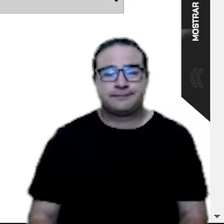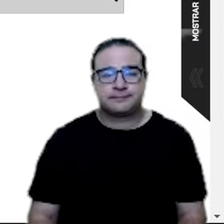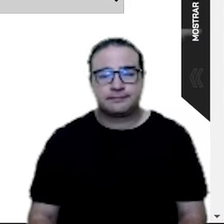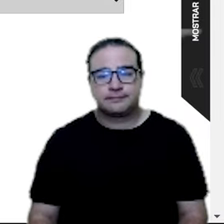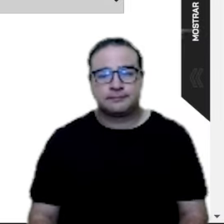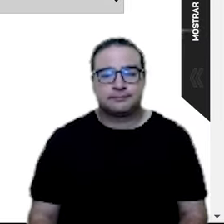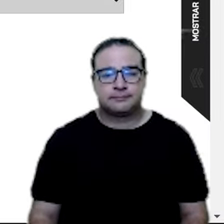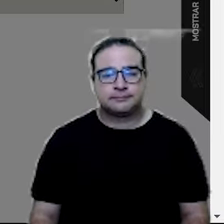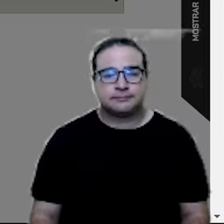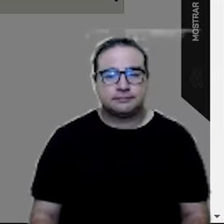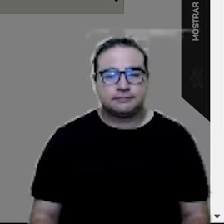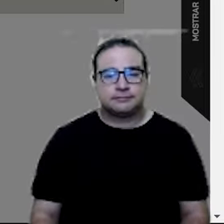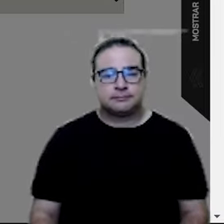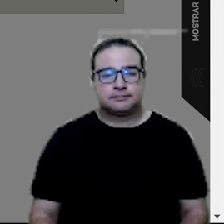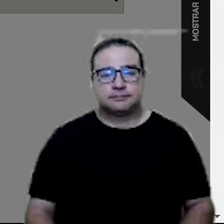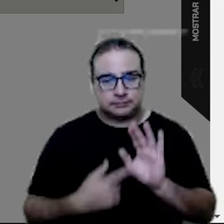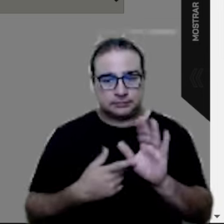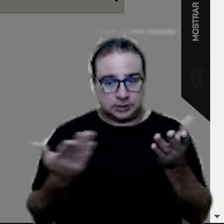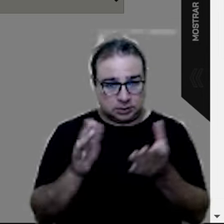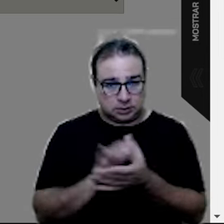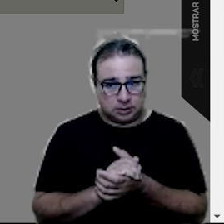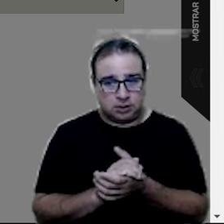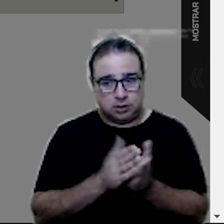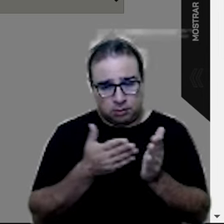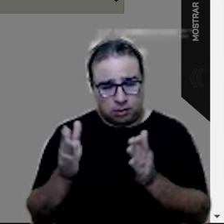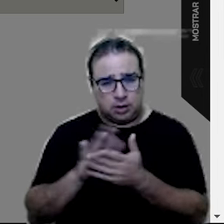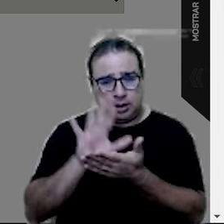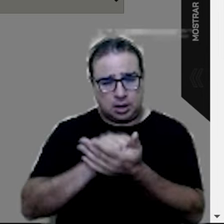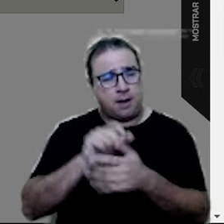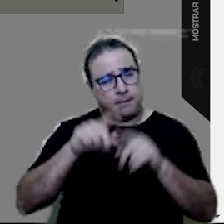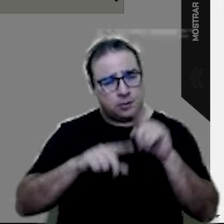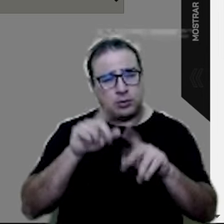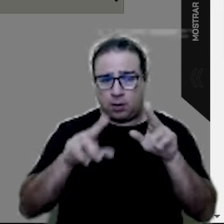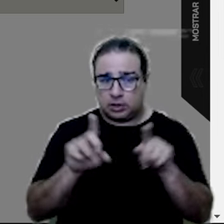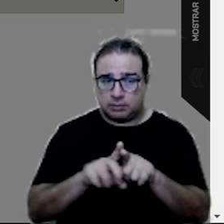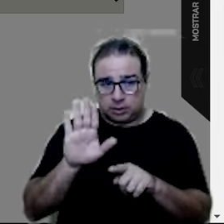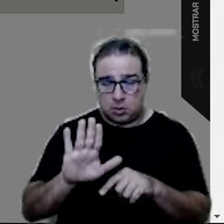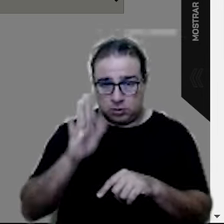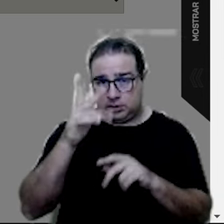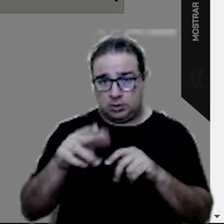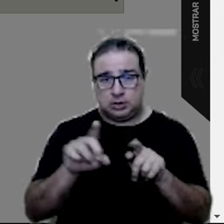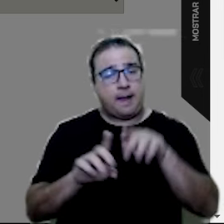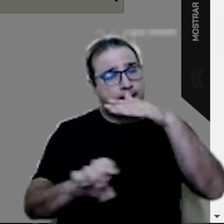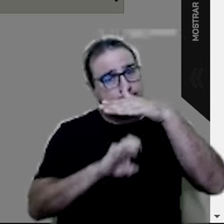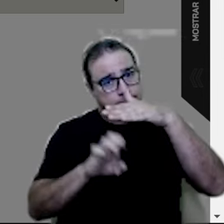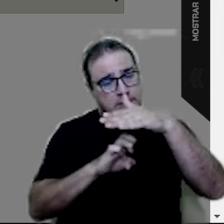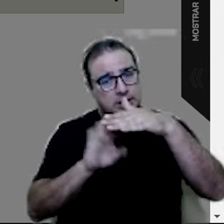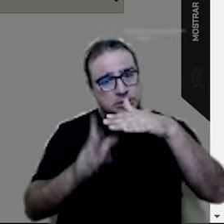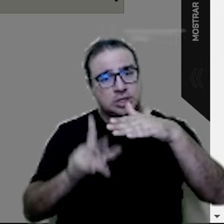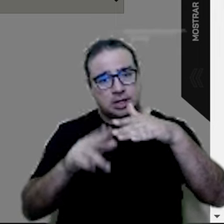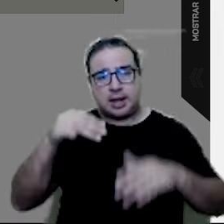vem aqui a gente já chegou na na na parte de cadastro do produto é a mesma situação para pra empresa